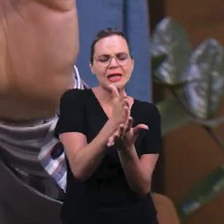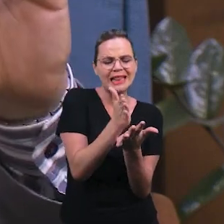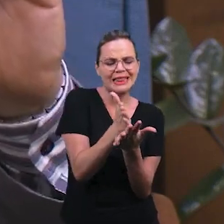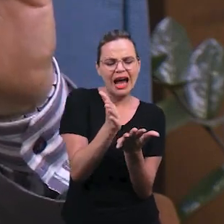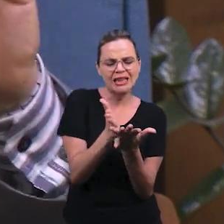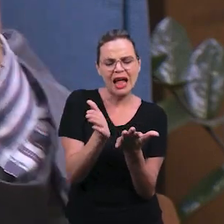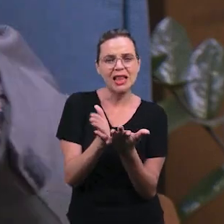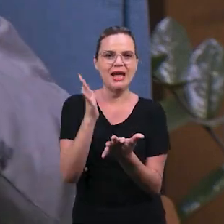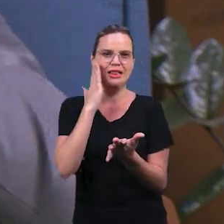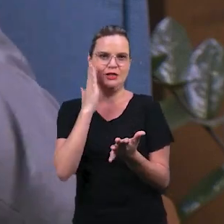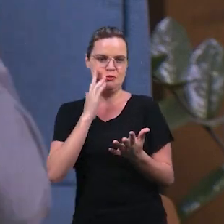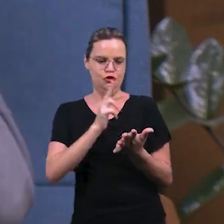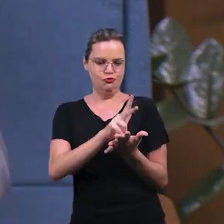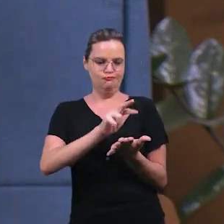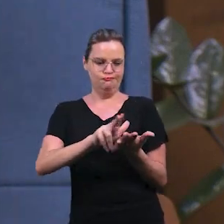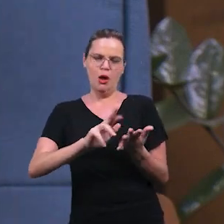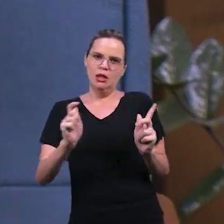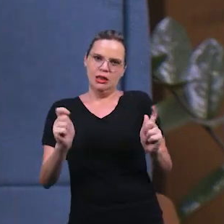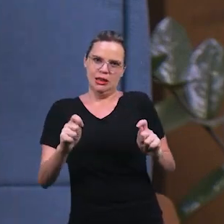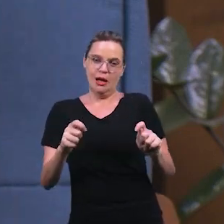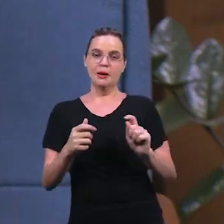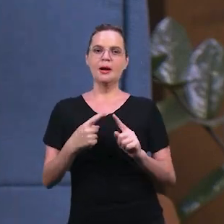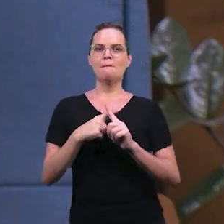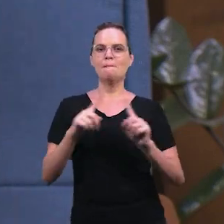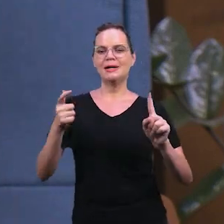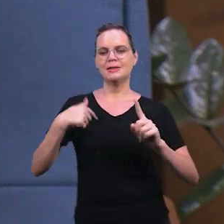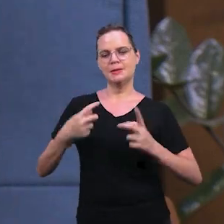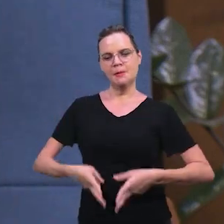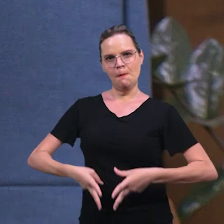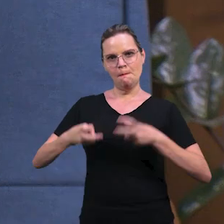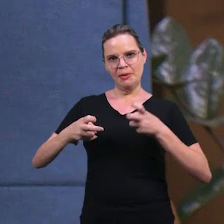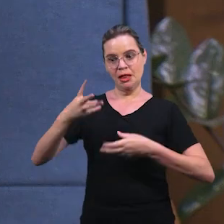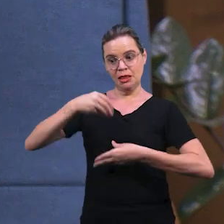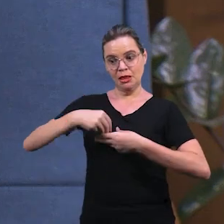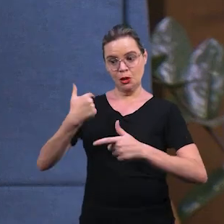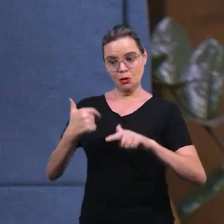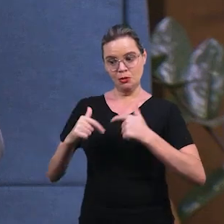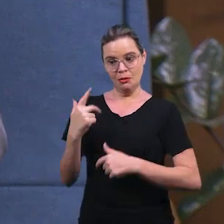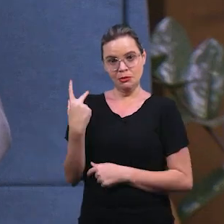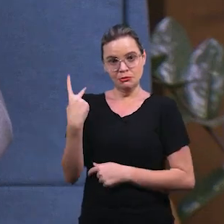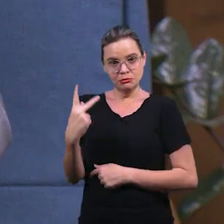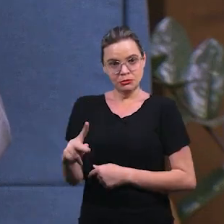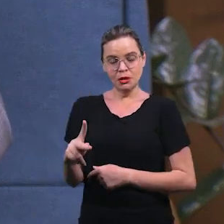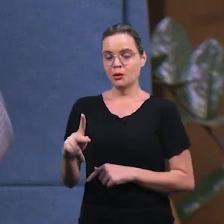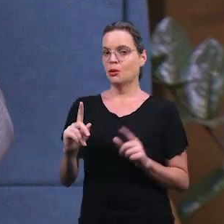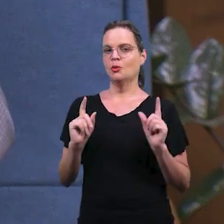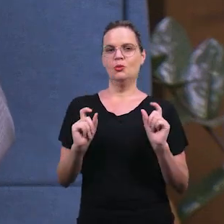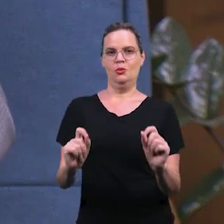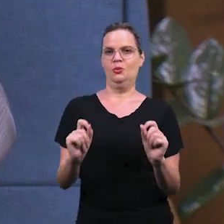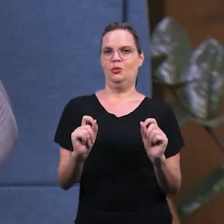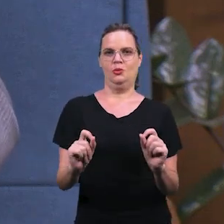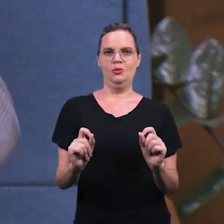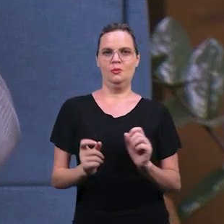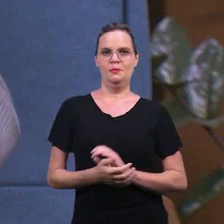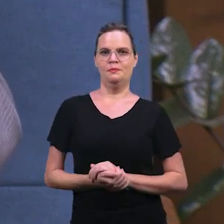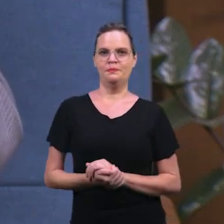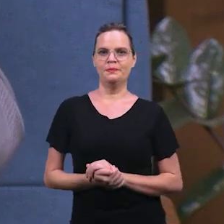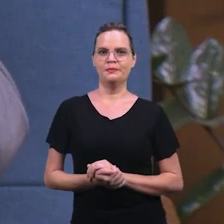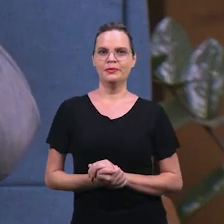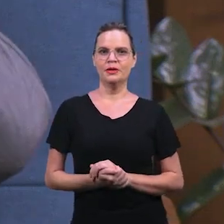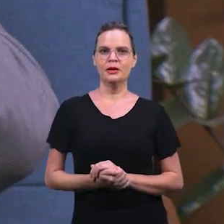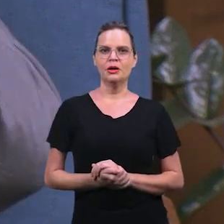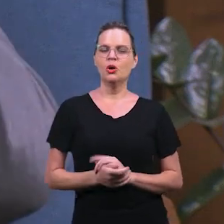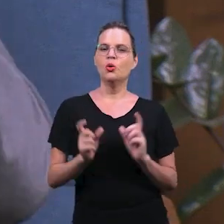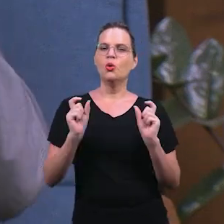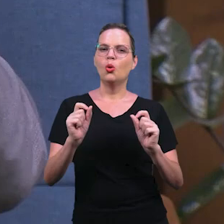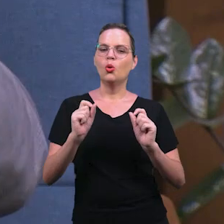interpretações, tá certo? Mas o que eu percebo no trabalho que vocês desenvolvem é que